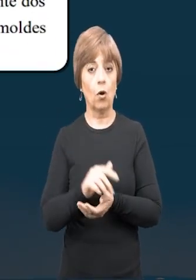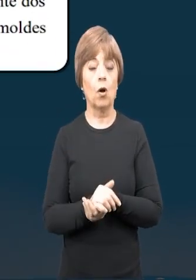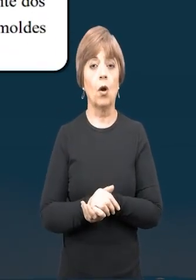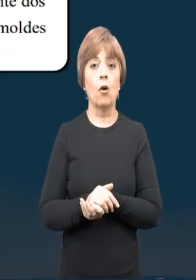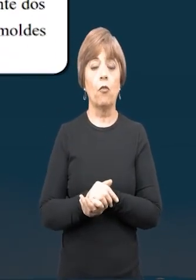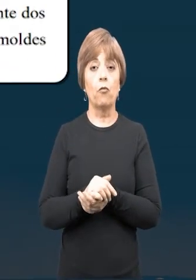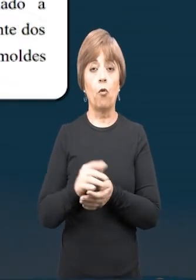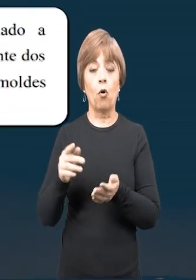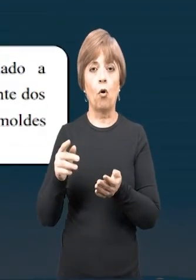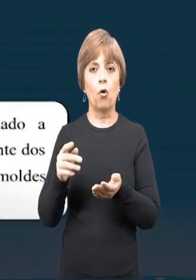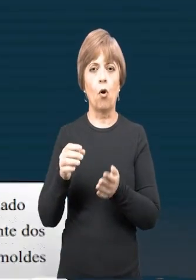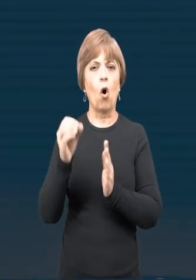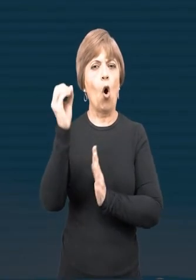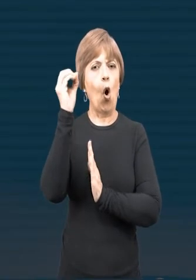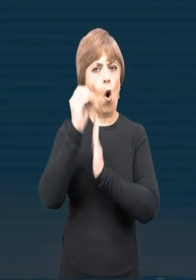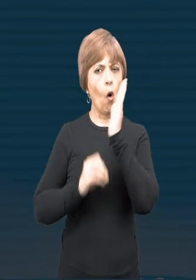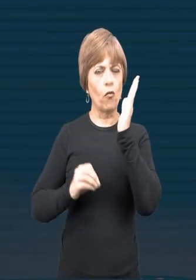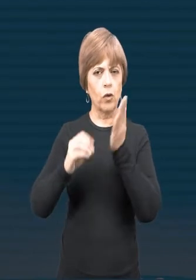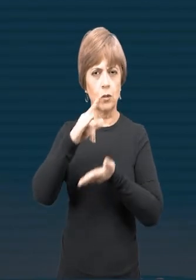ofícios requisitórios,